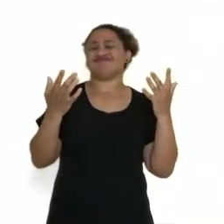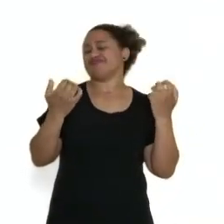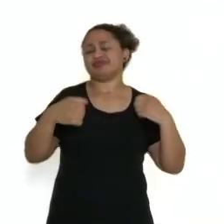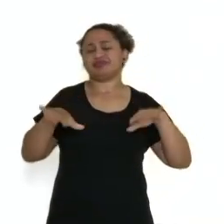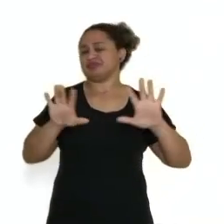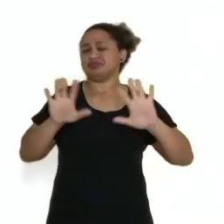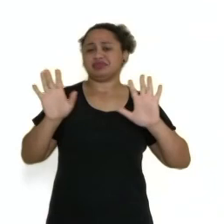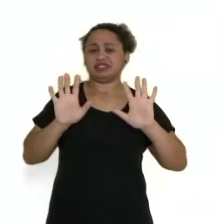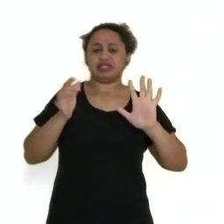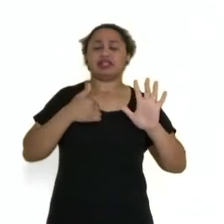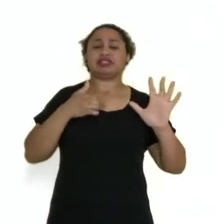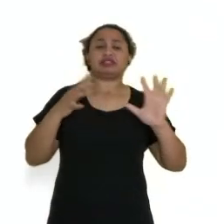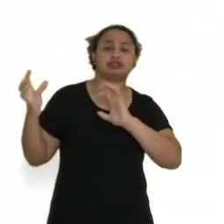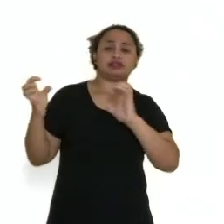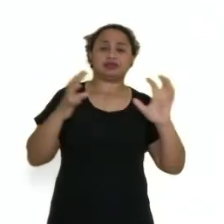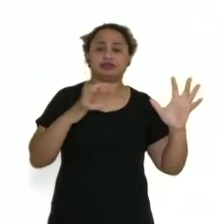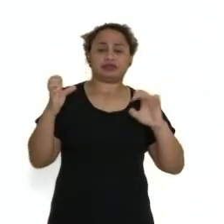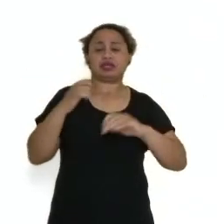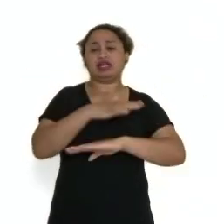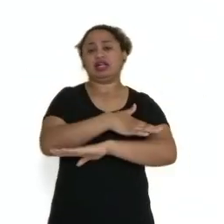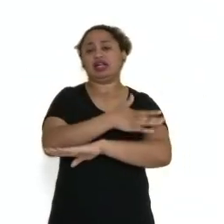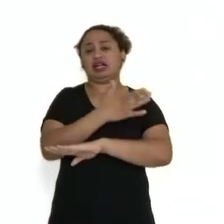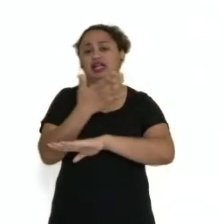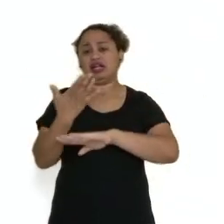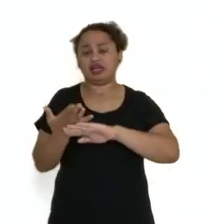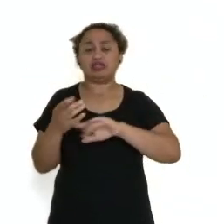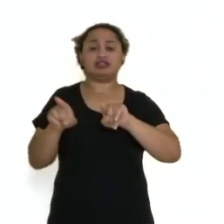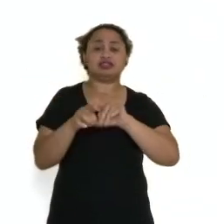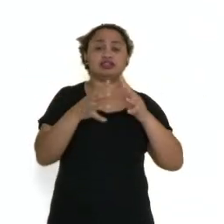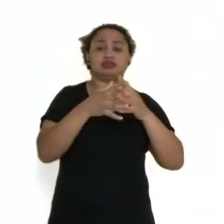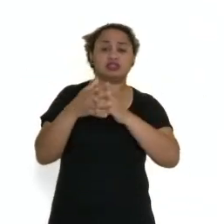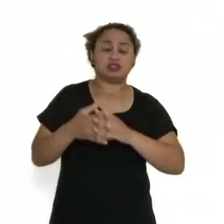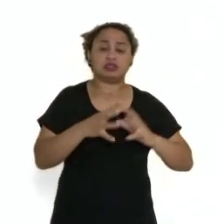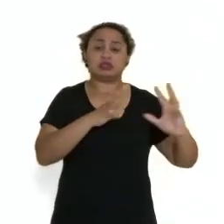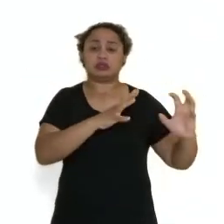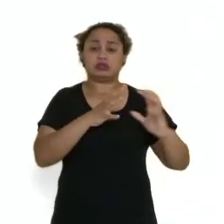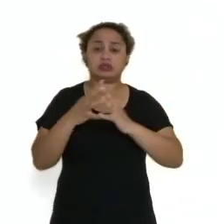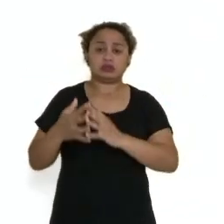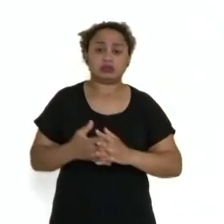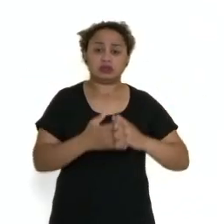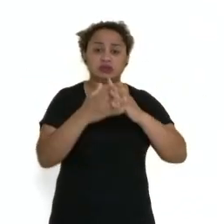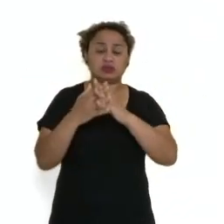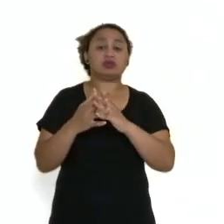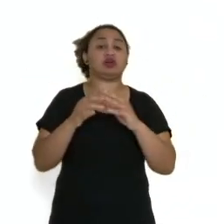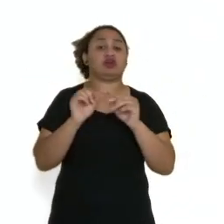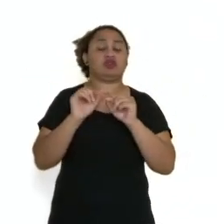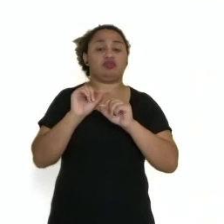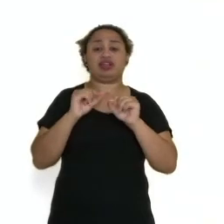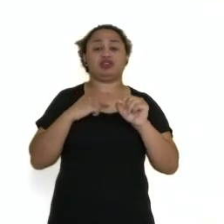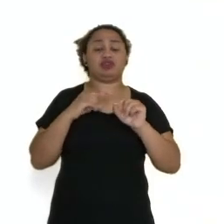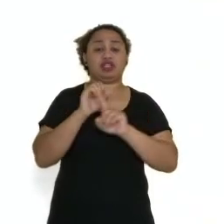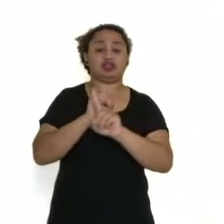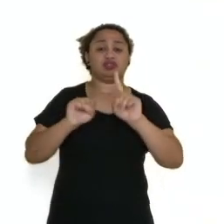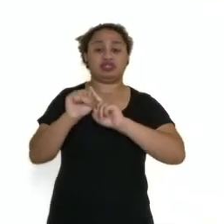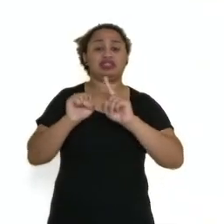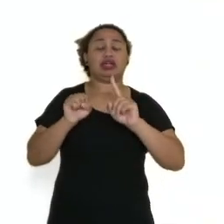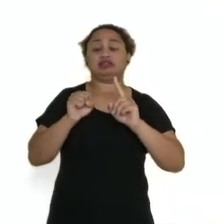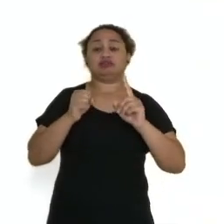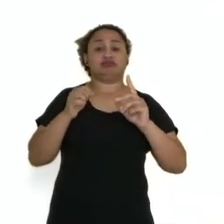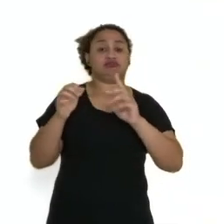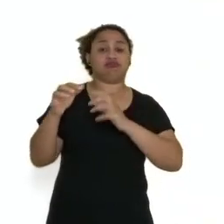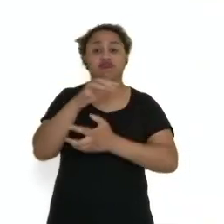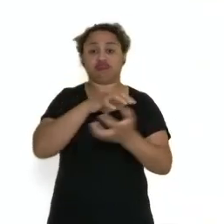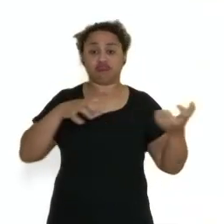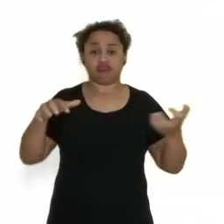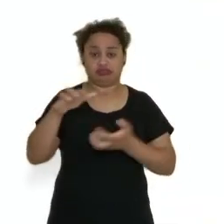os desentendimentos prolongados e as confusões populares que levam ao desequilíbrio social.